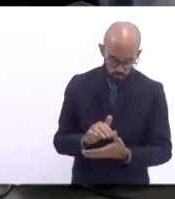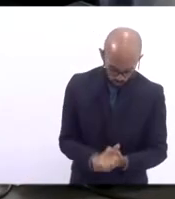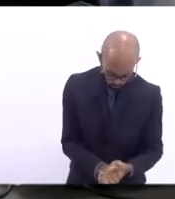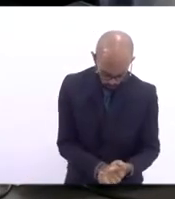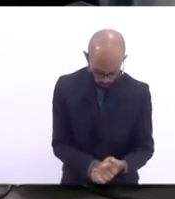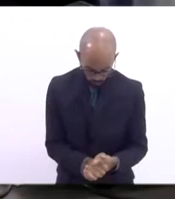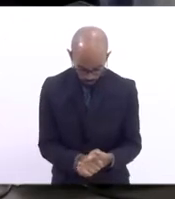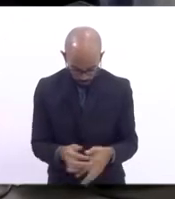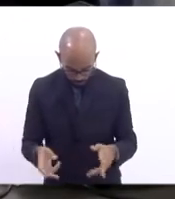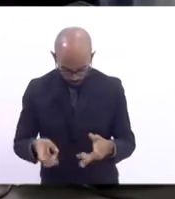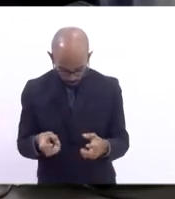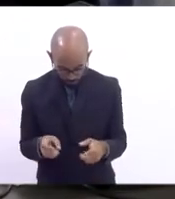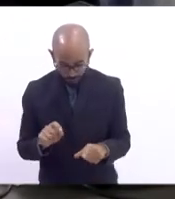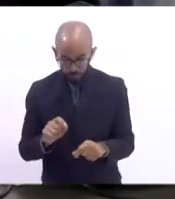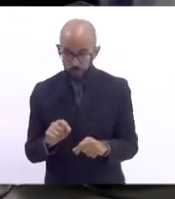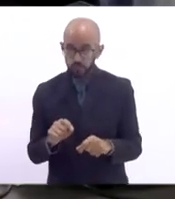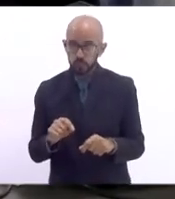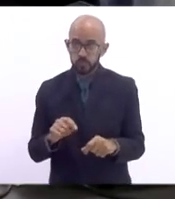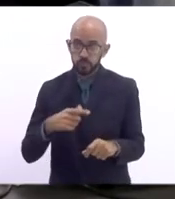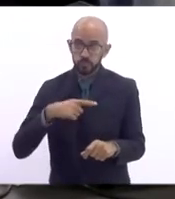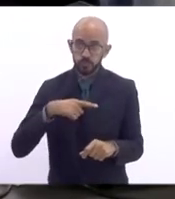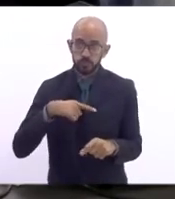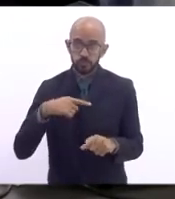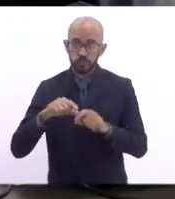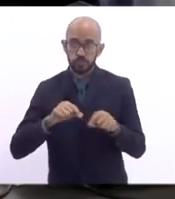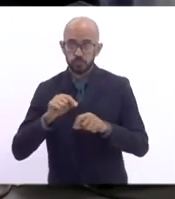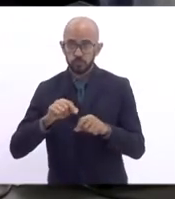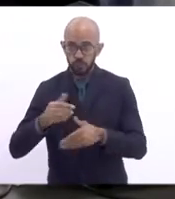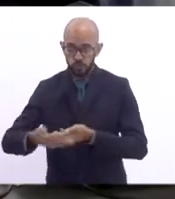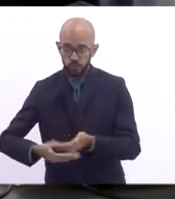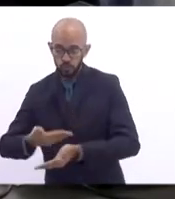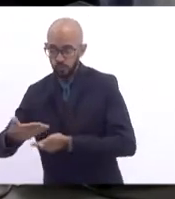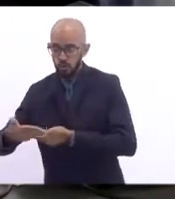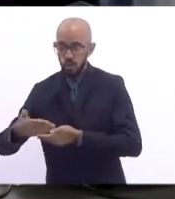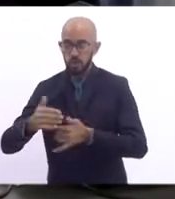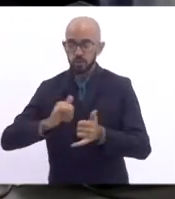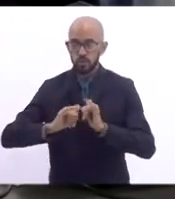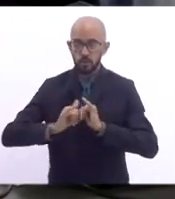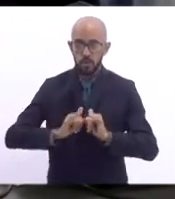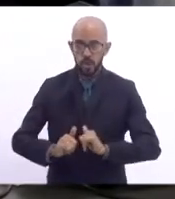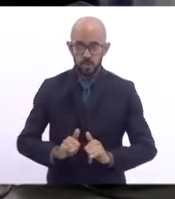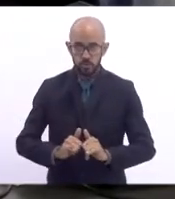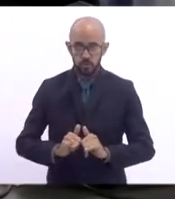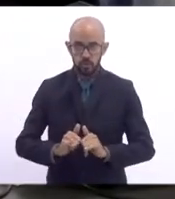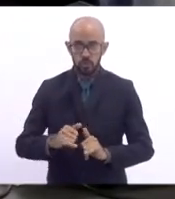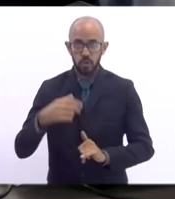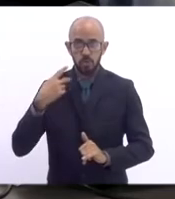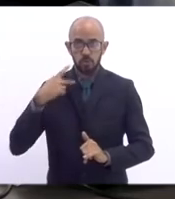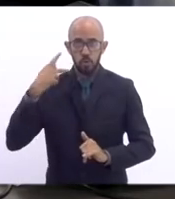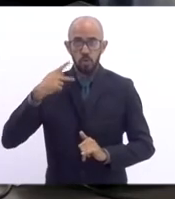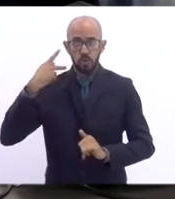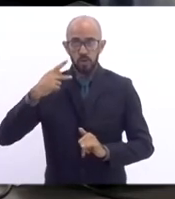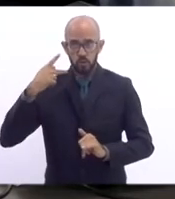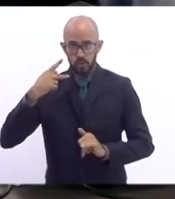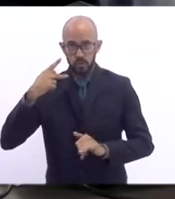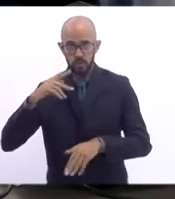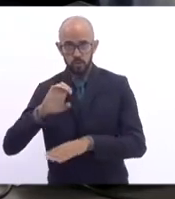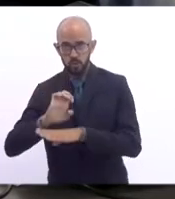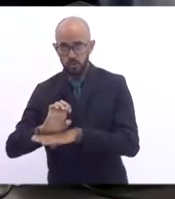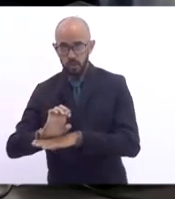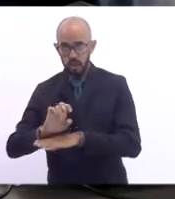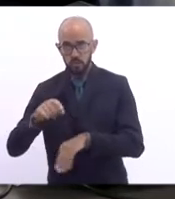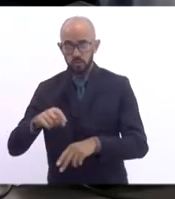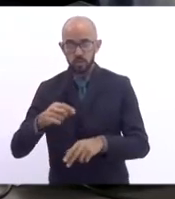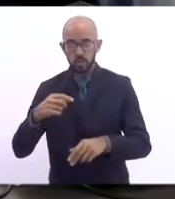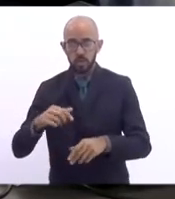tiveram ouvir troca de informações com a procuradoria-geral do Estado né e na